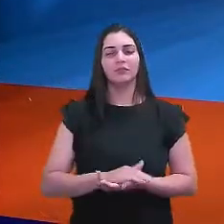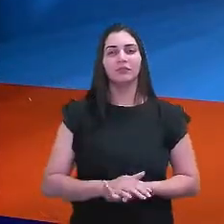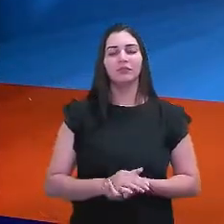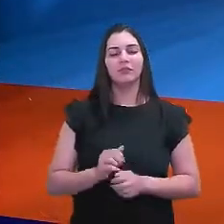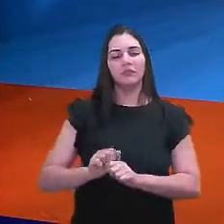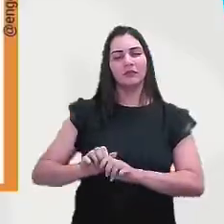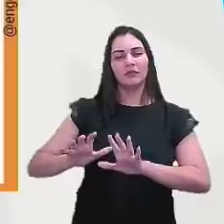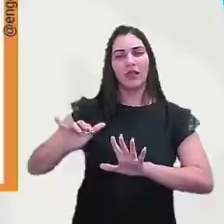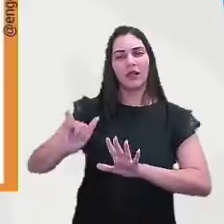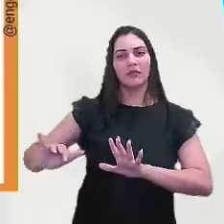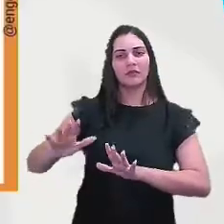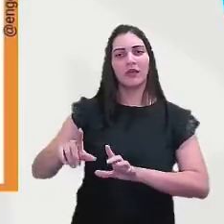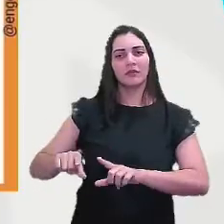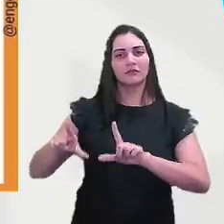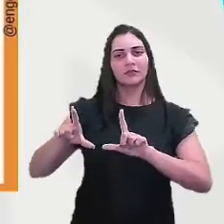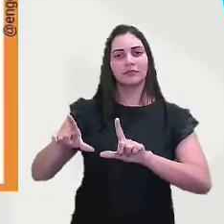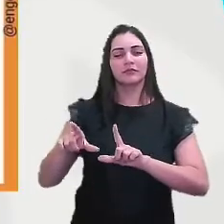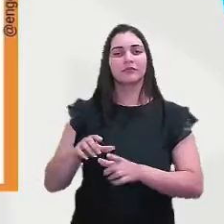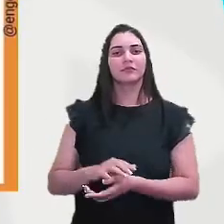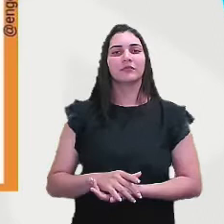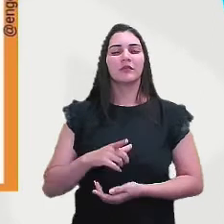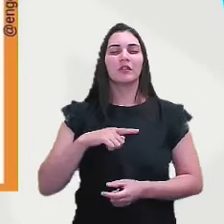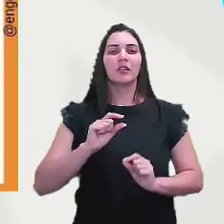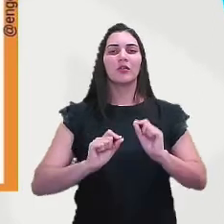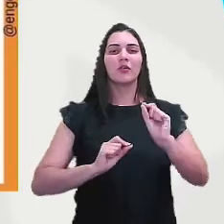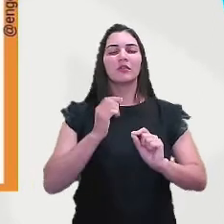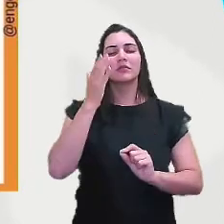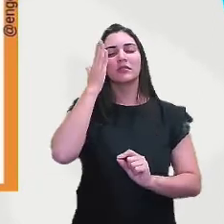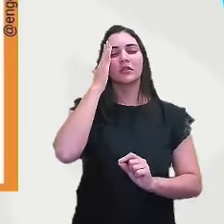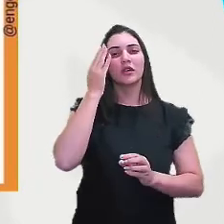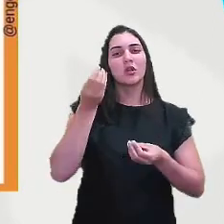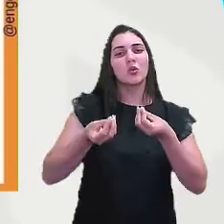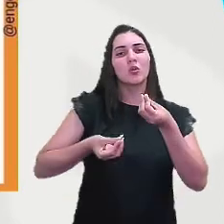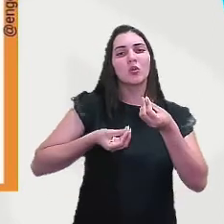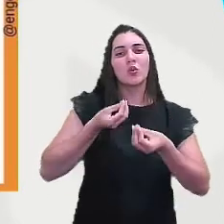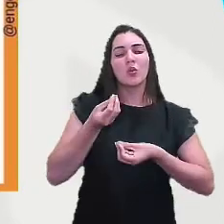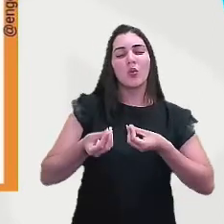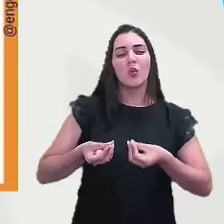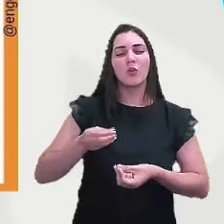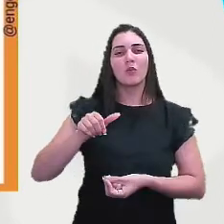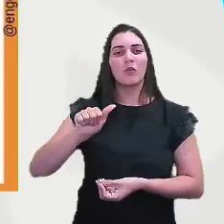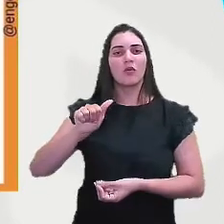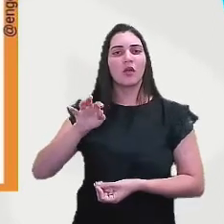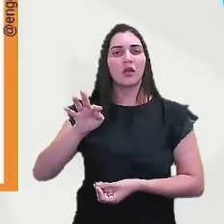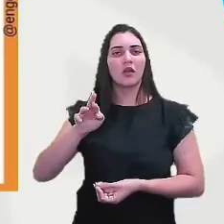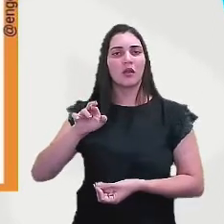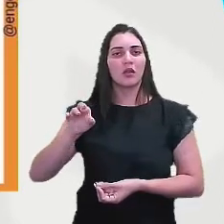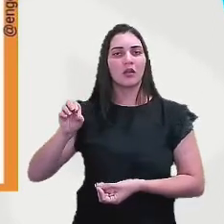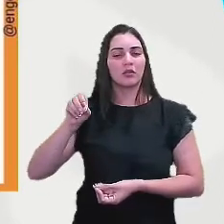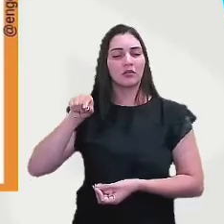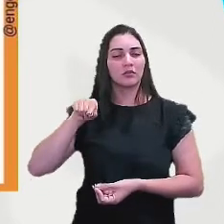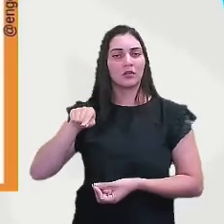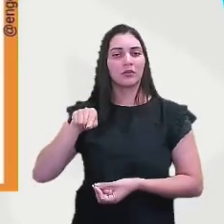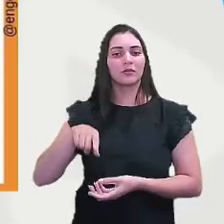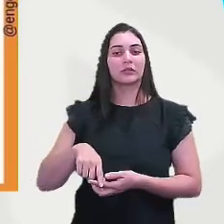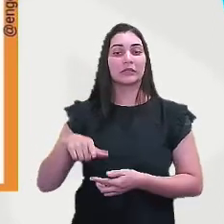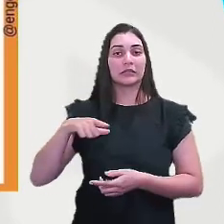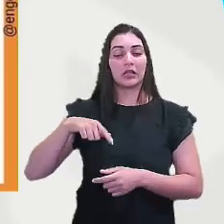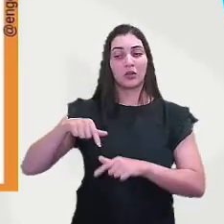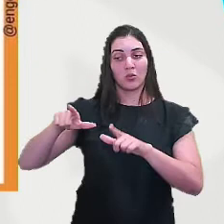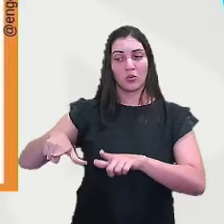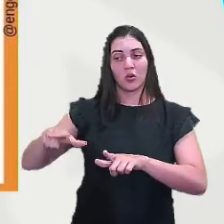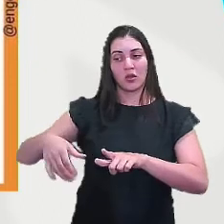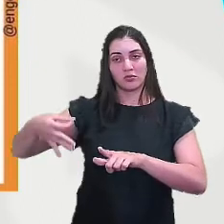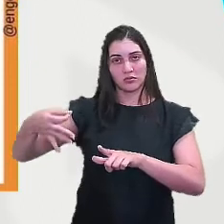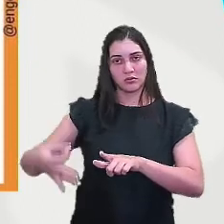imagem de novo aí, produção, e vamos fazer agora esse contraponto para a gente entender como seriam os aterros sanitários, né? Então aí, ó, a gente tem o quê? Local